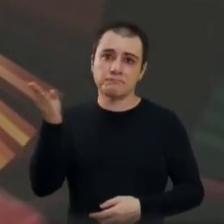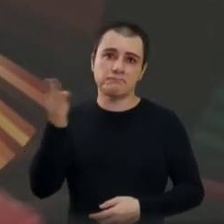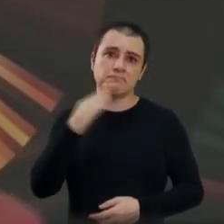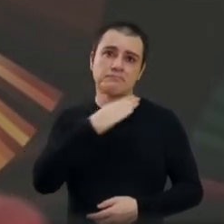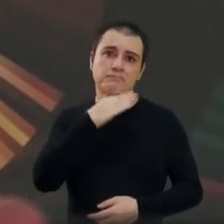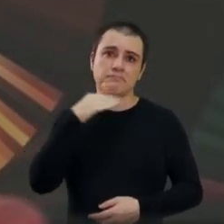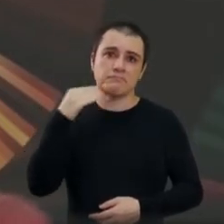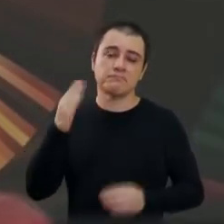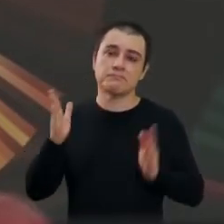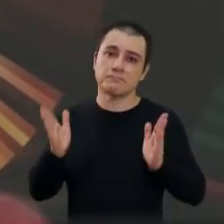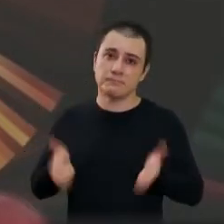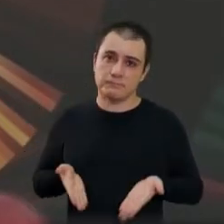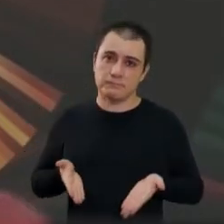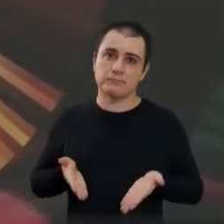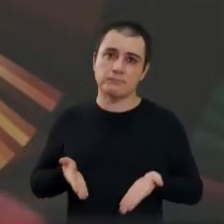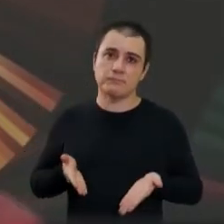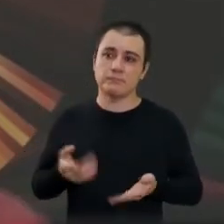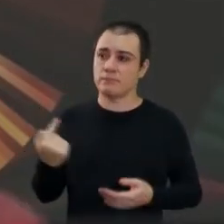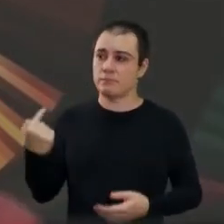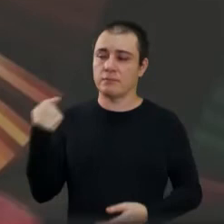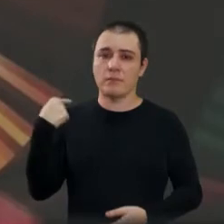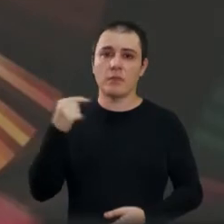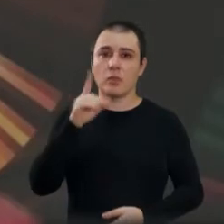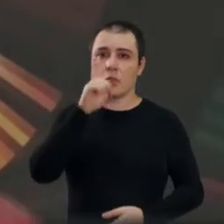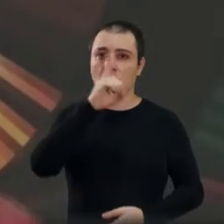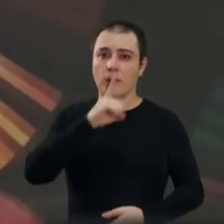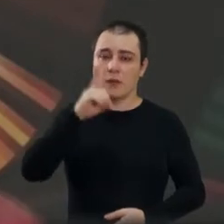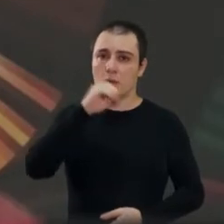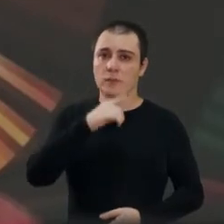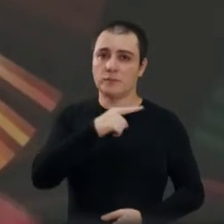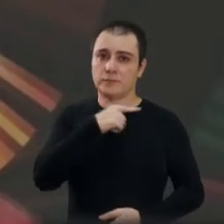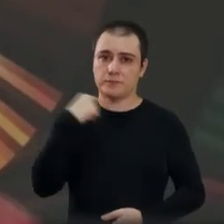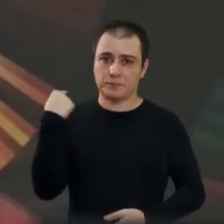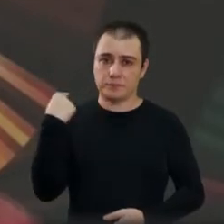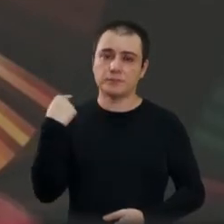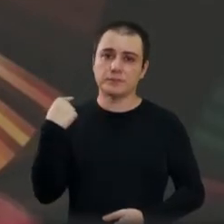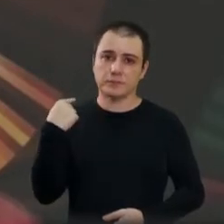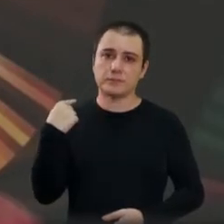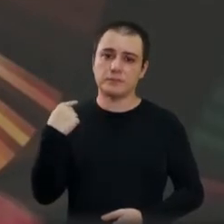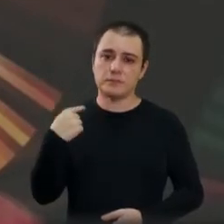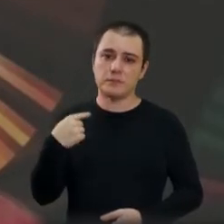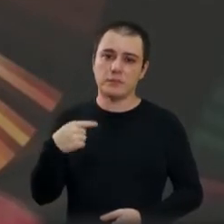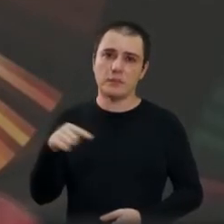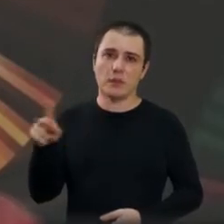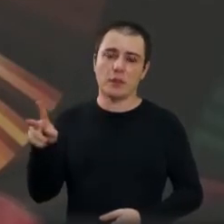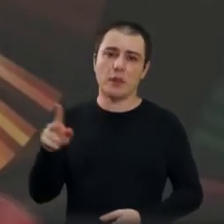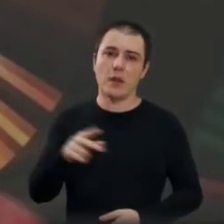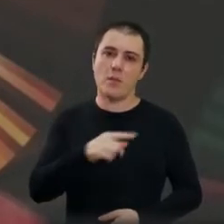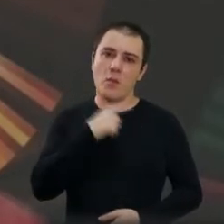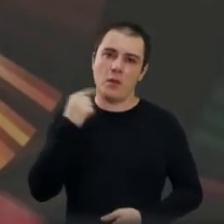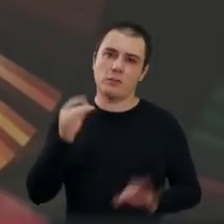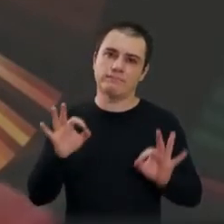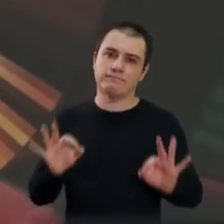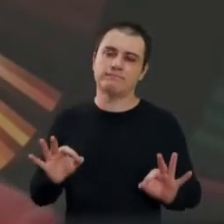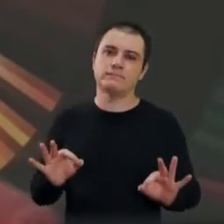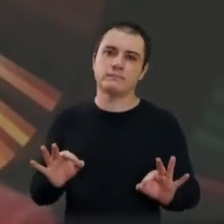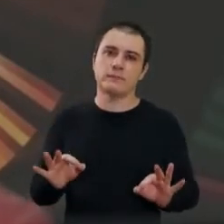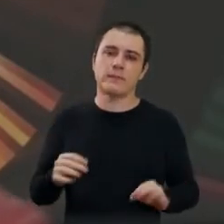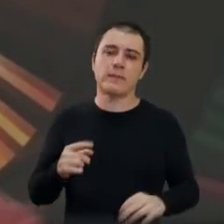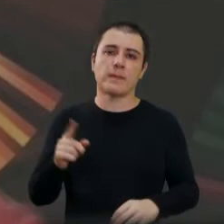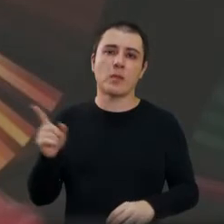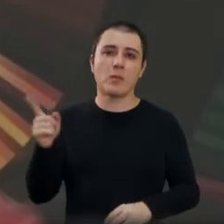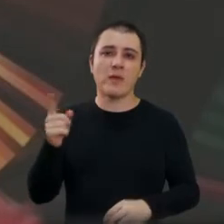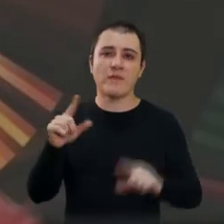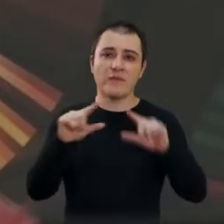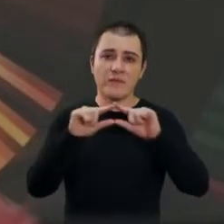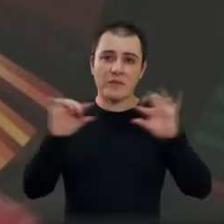faleceu nesse final de semana infelizmente a gente teve sua morte confirmada e lembrar